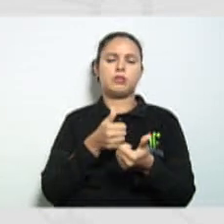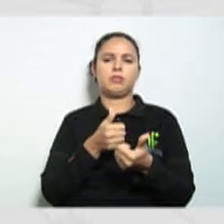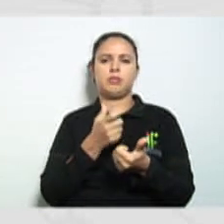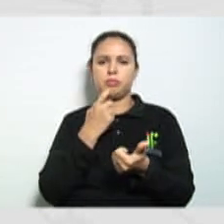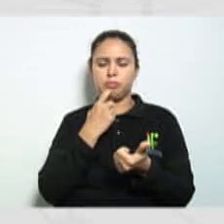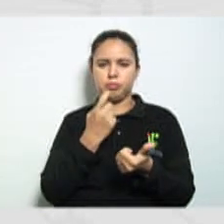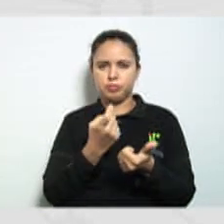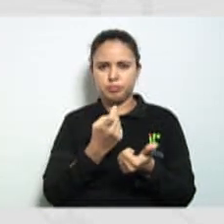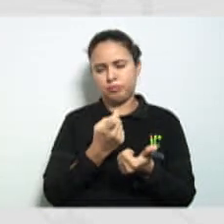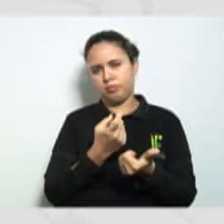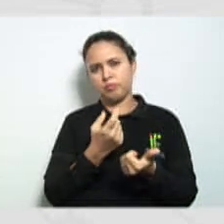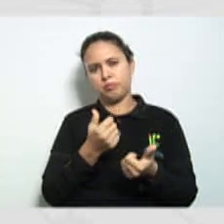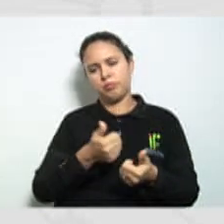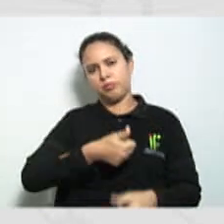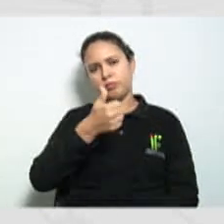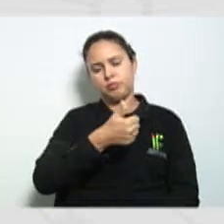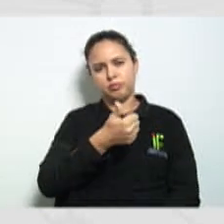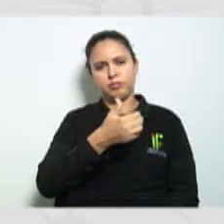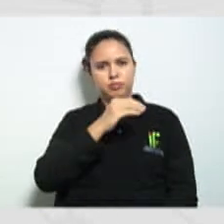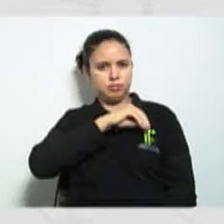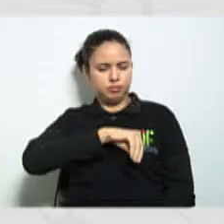conta, salários.